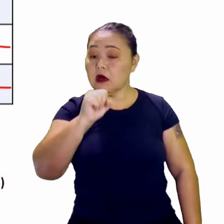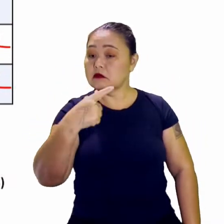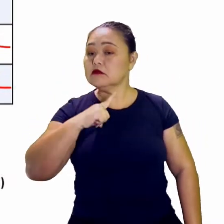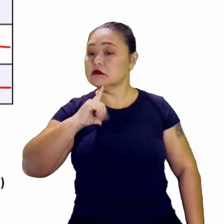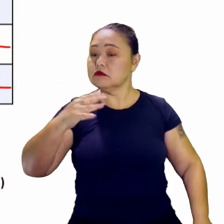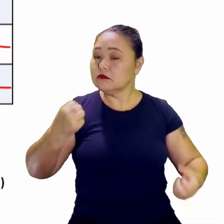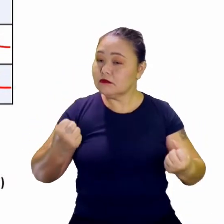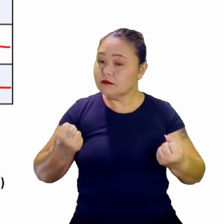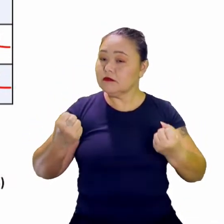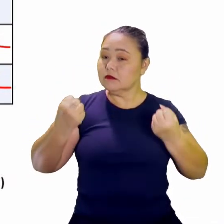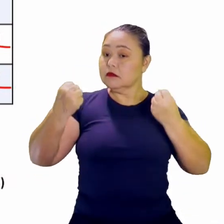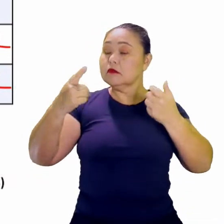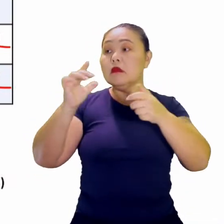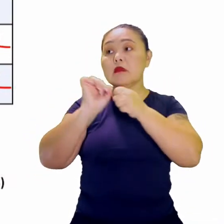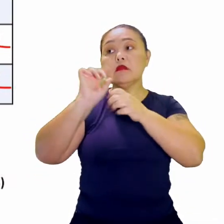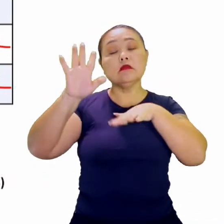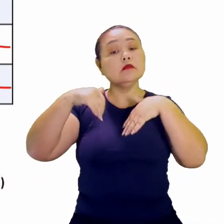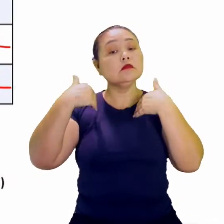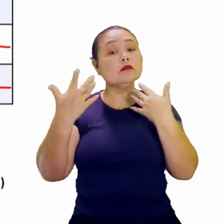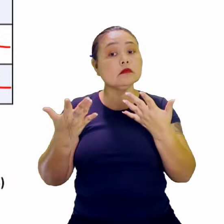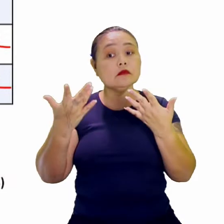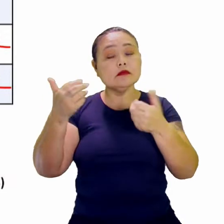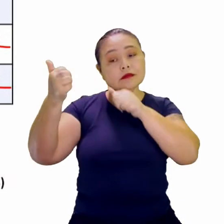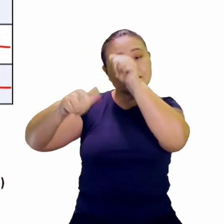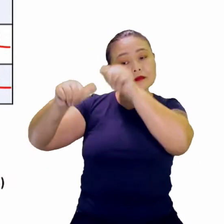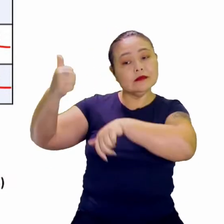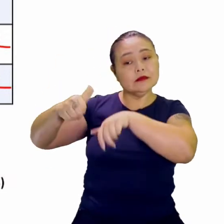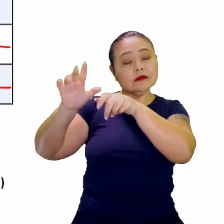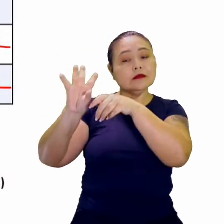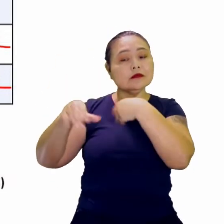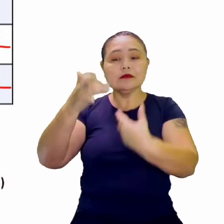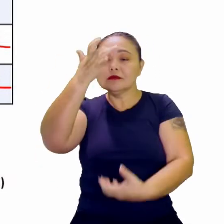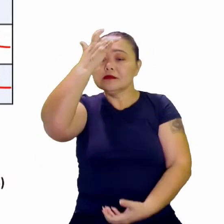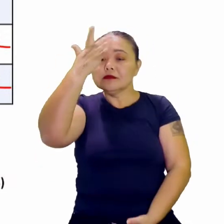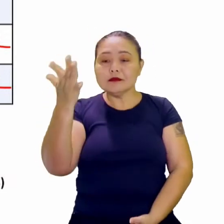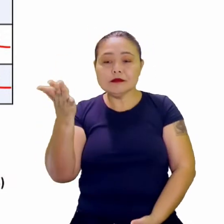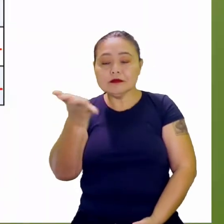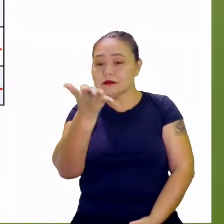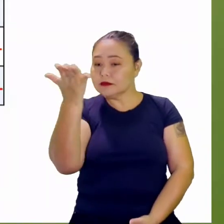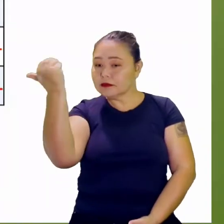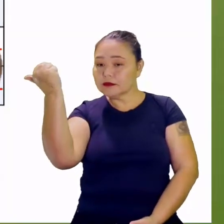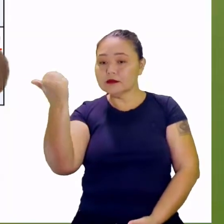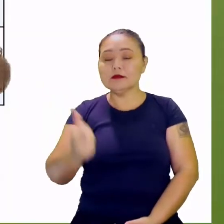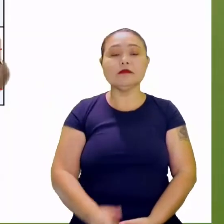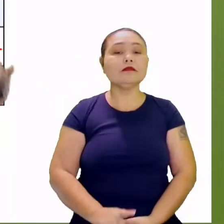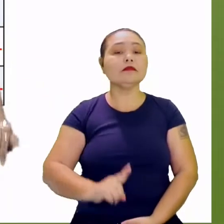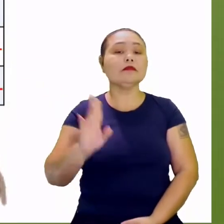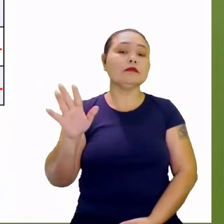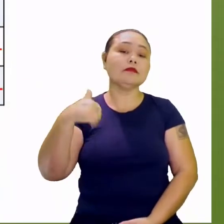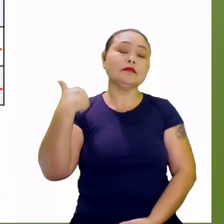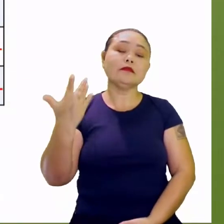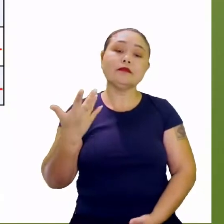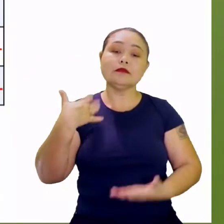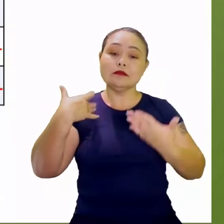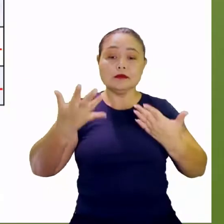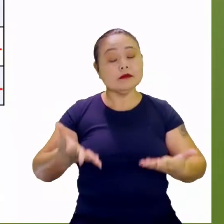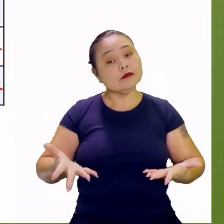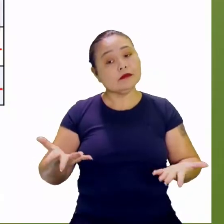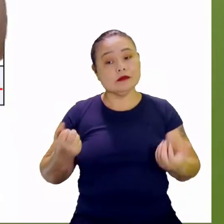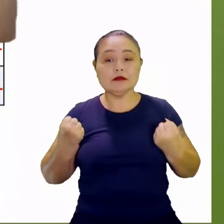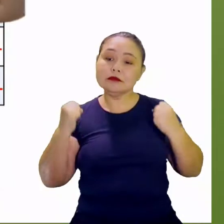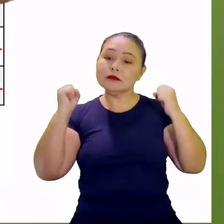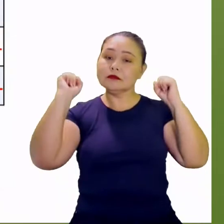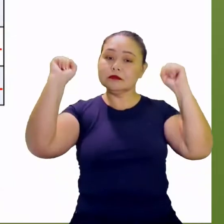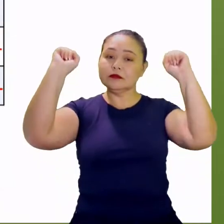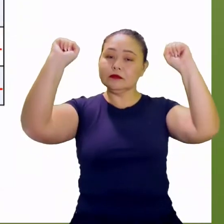aquele peso. Então, vamos analisar aqui comigo para você ver como que é muito fácil, né? Vem aqui. Então, veja bem, pegou, fez o levantamento de